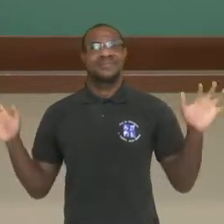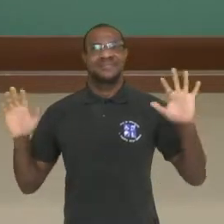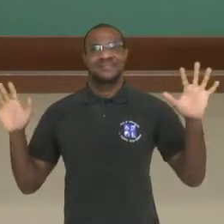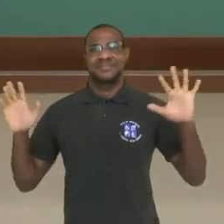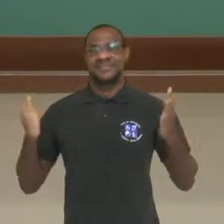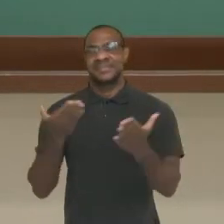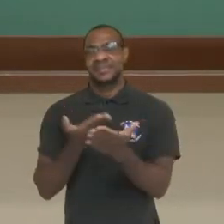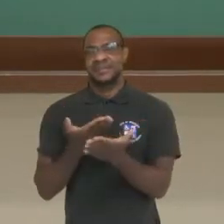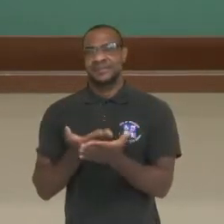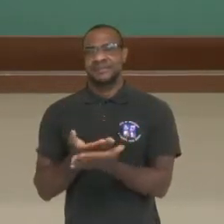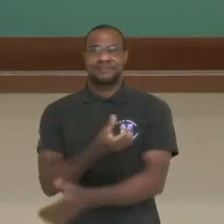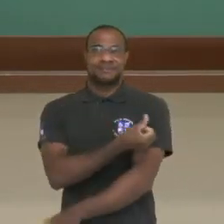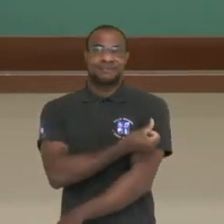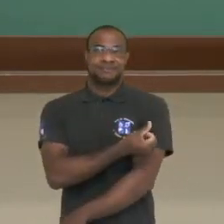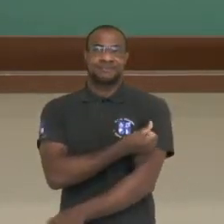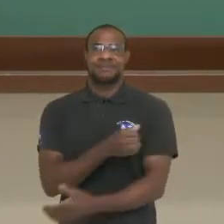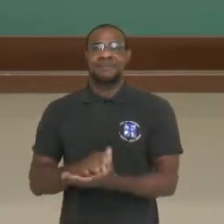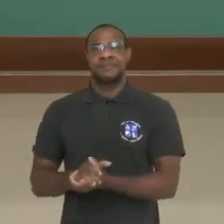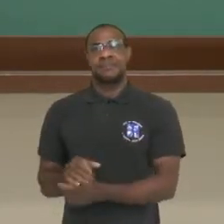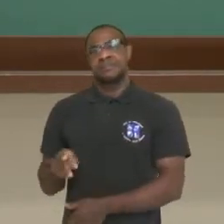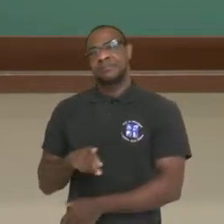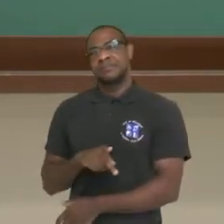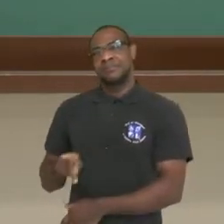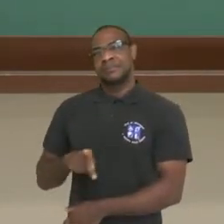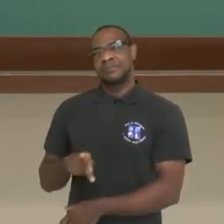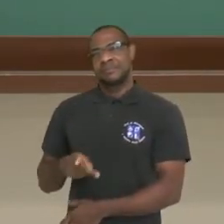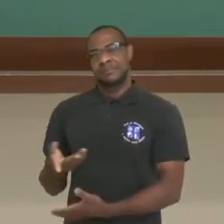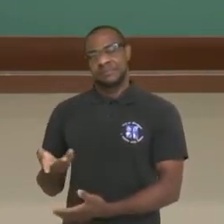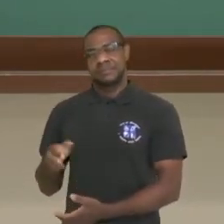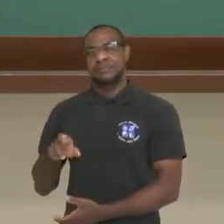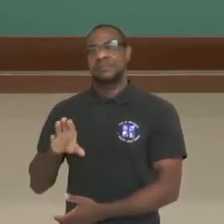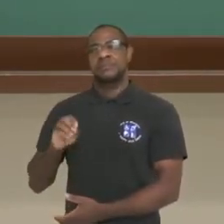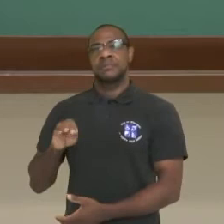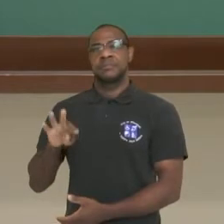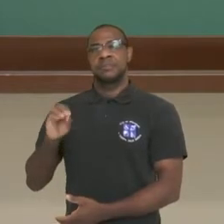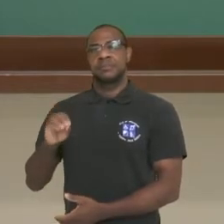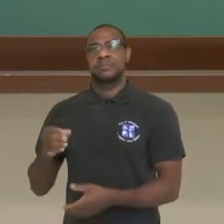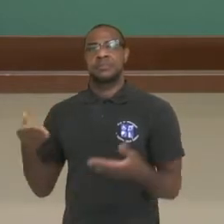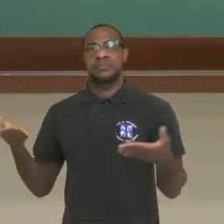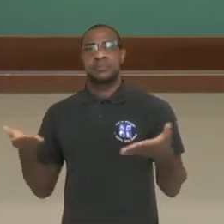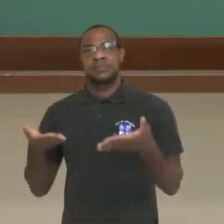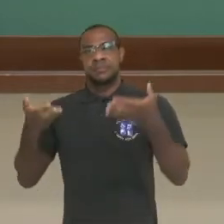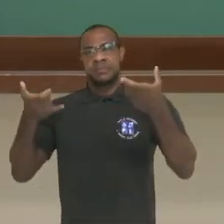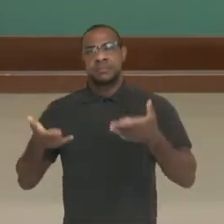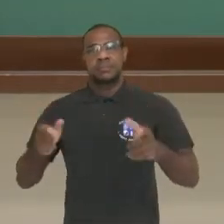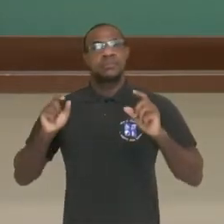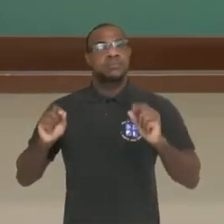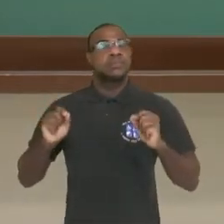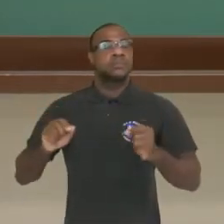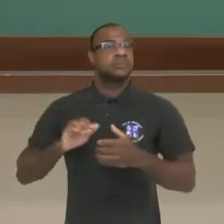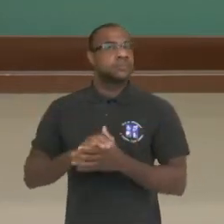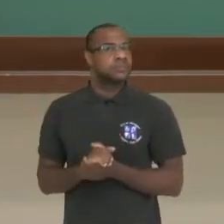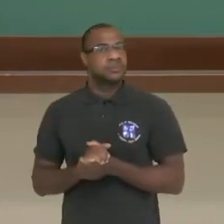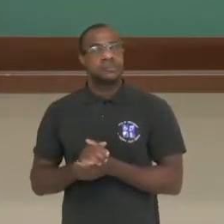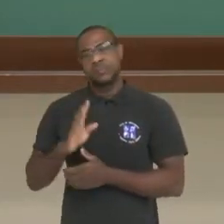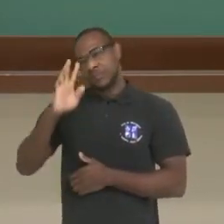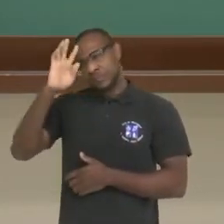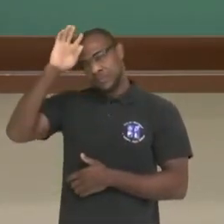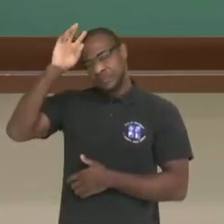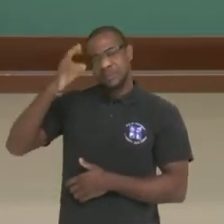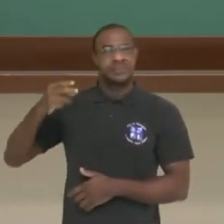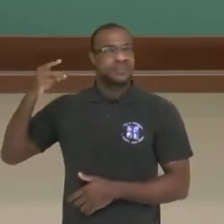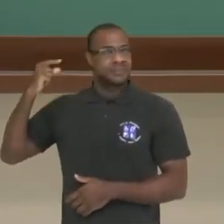Olá, estudantes do sexto ano! Sou o professor Roberto Falcione. Nesse vídeo vamos falar sobre Roma